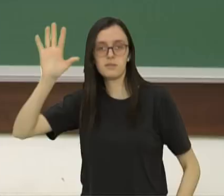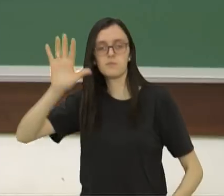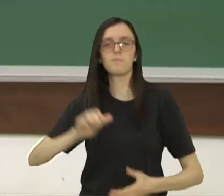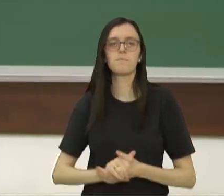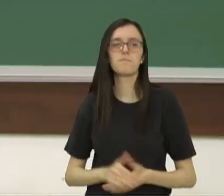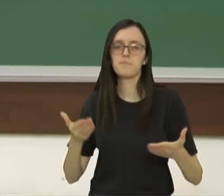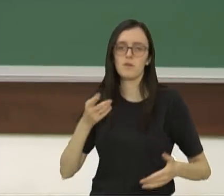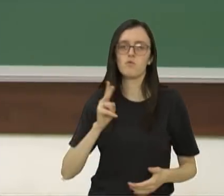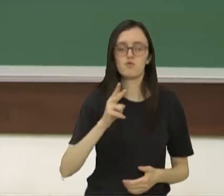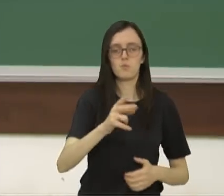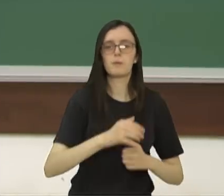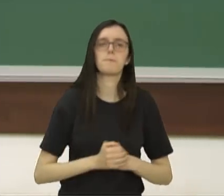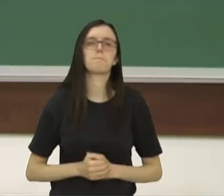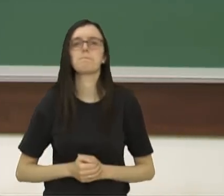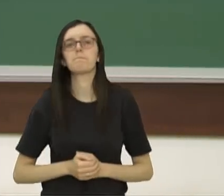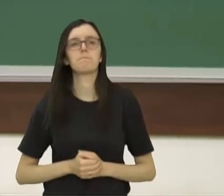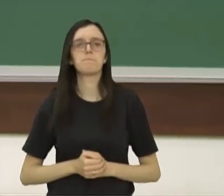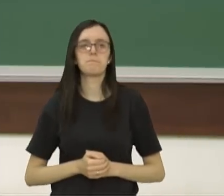Então, continuando.